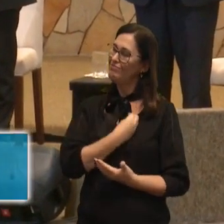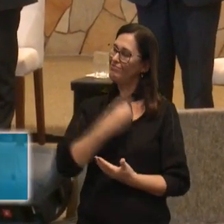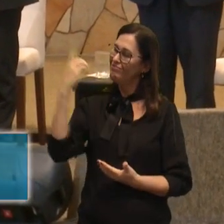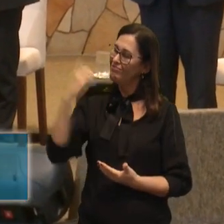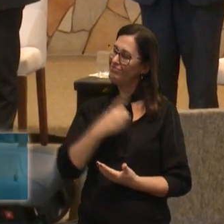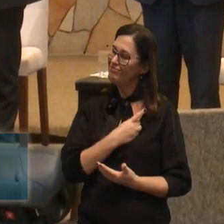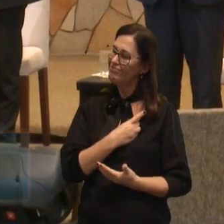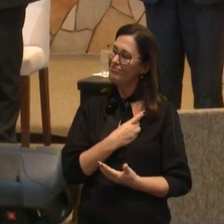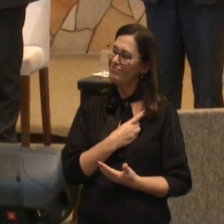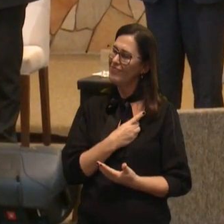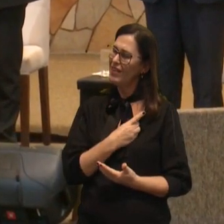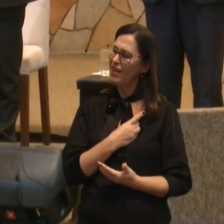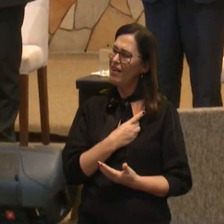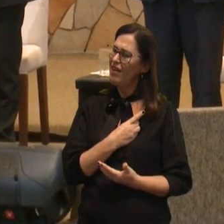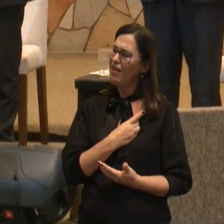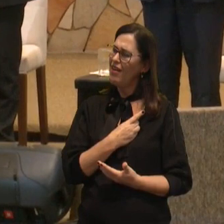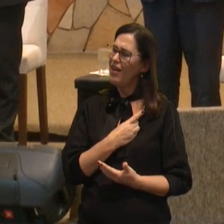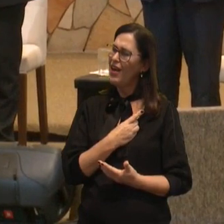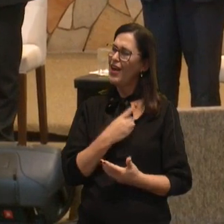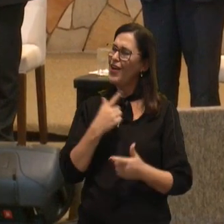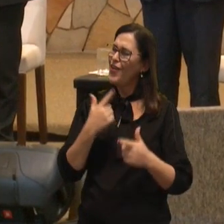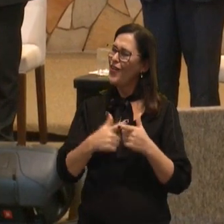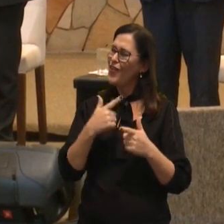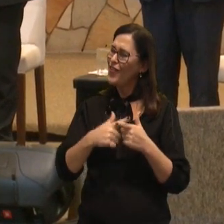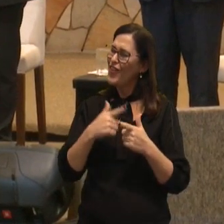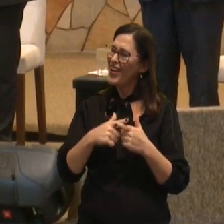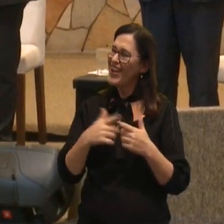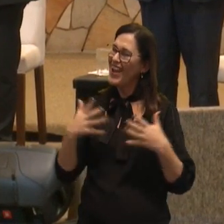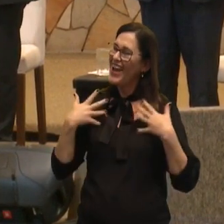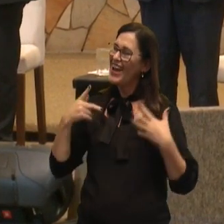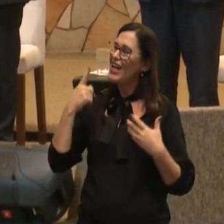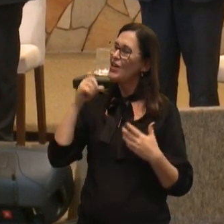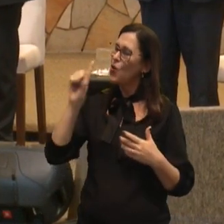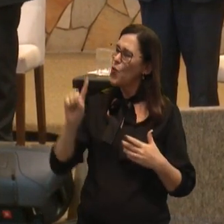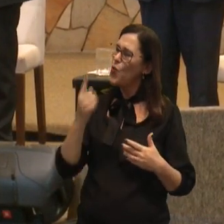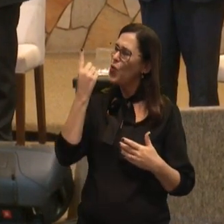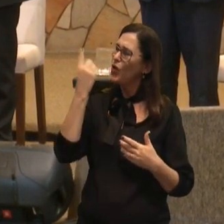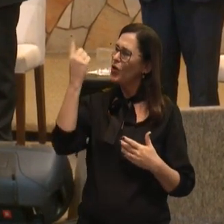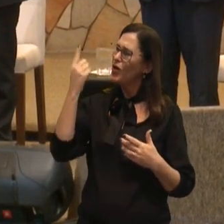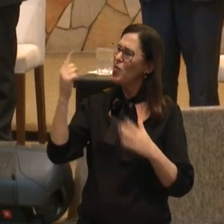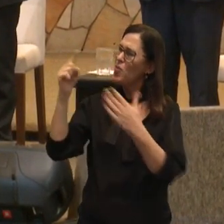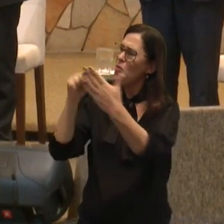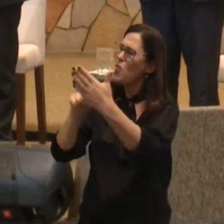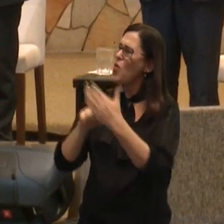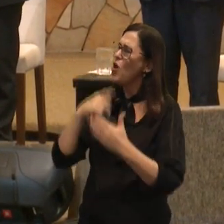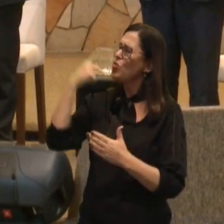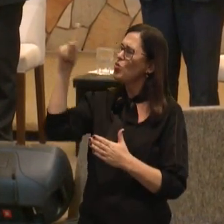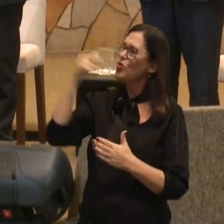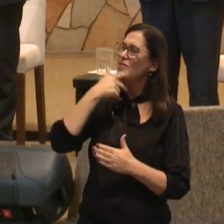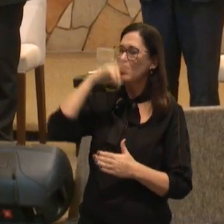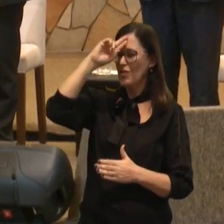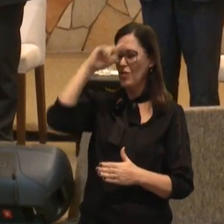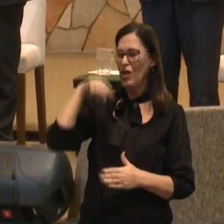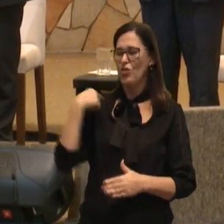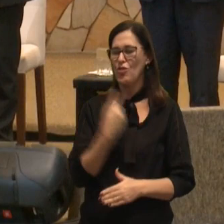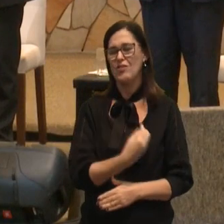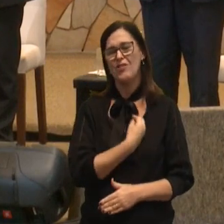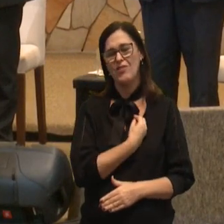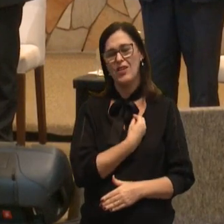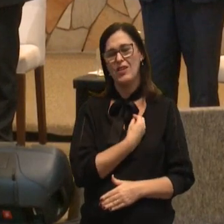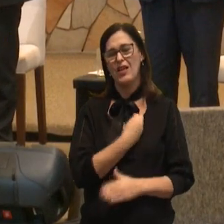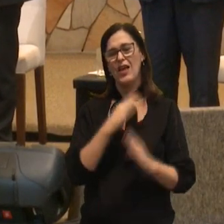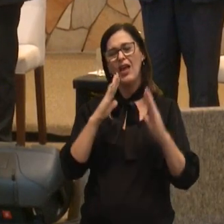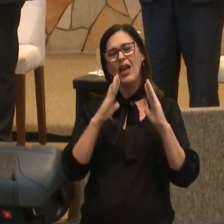Pai. Não temos outro motivo que alegra o nosso coração, a não ser a manifestação poderosa do Senhor em nossa vida, em